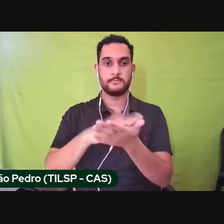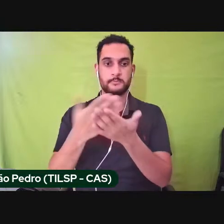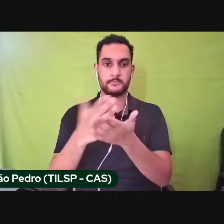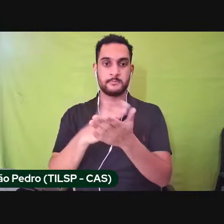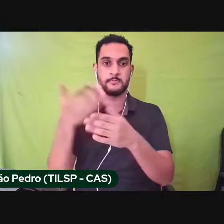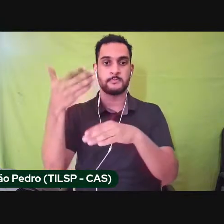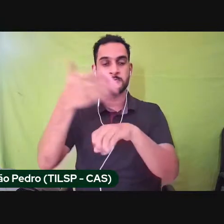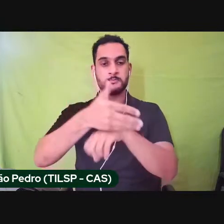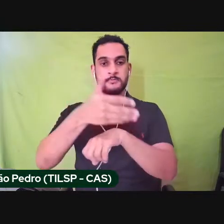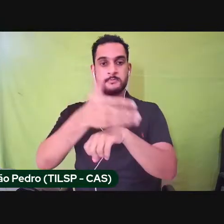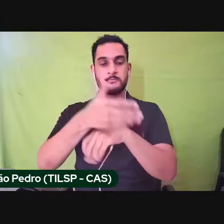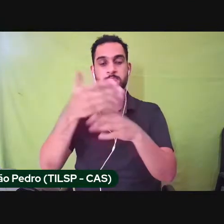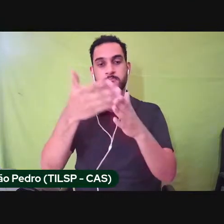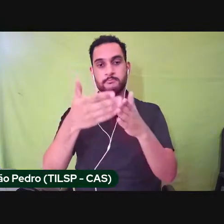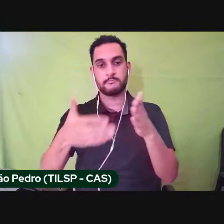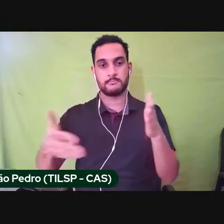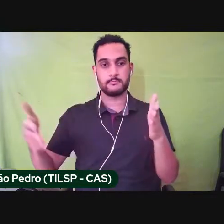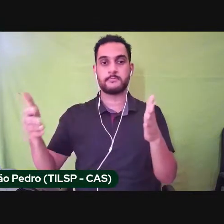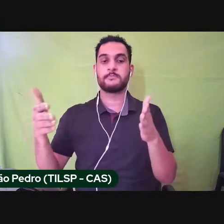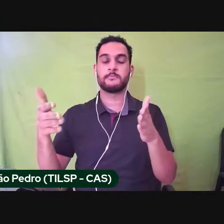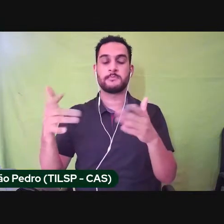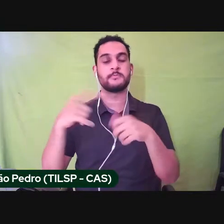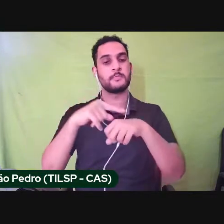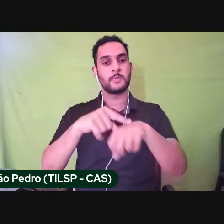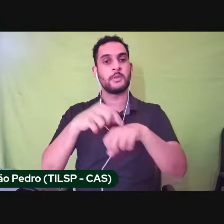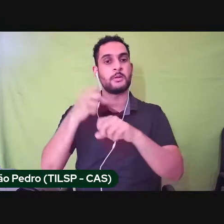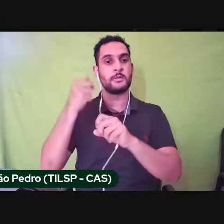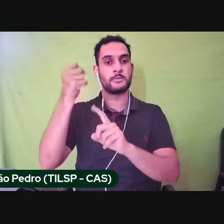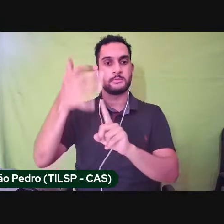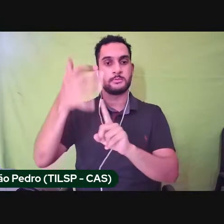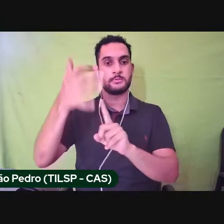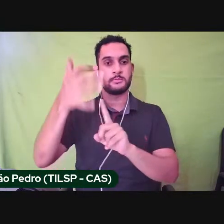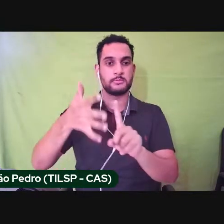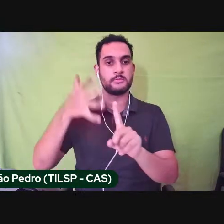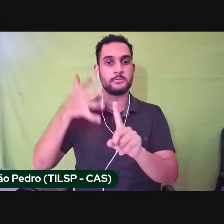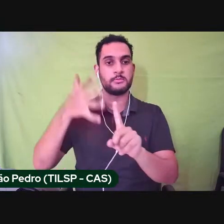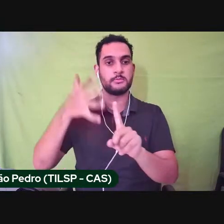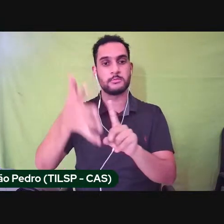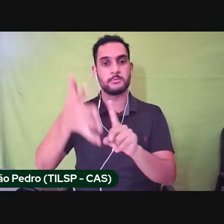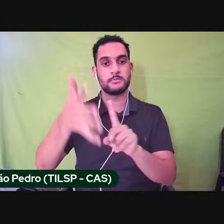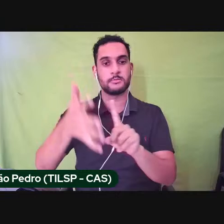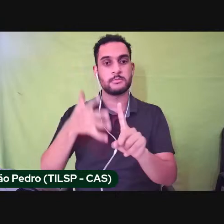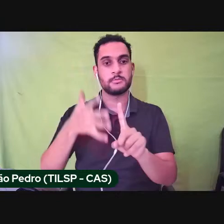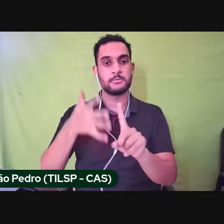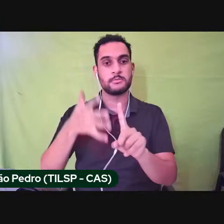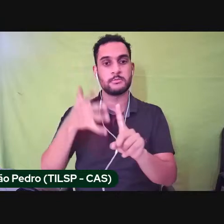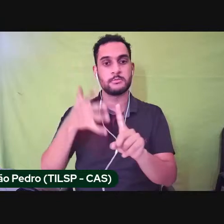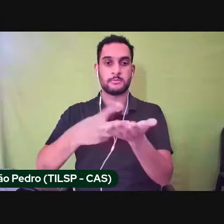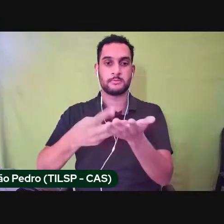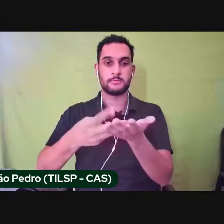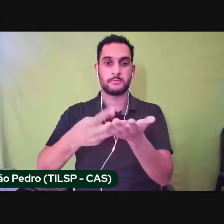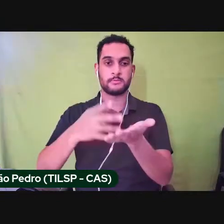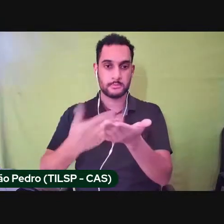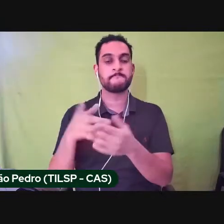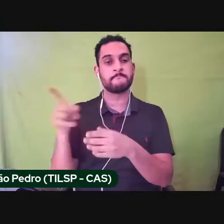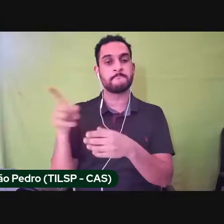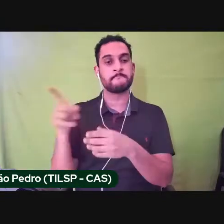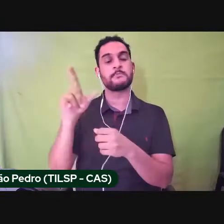aqui durante todo o nosso ciclo de palestras, fazendo a tradução. Eles que são do